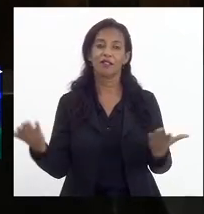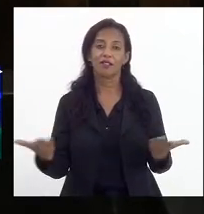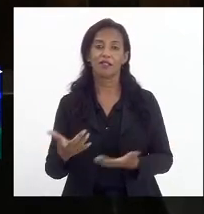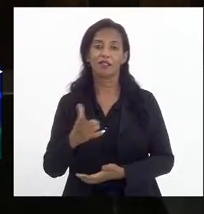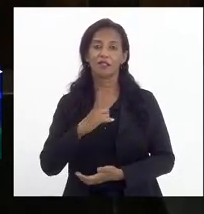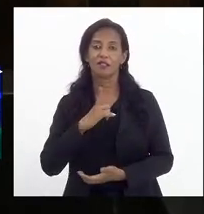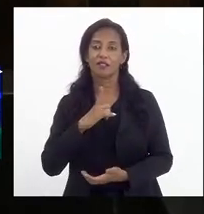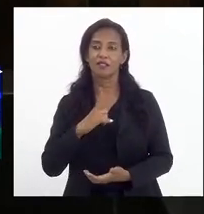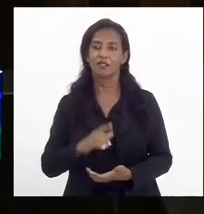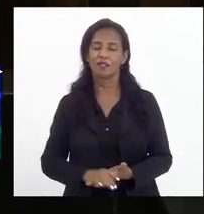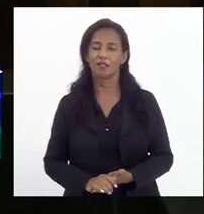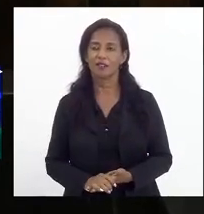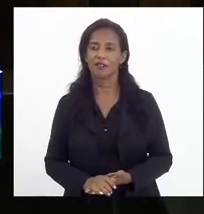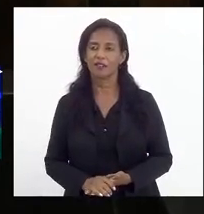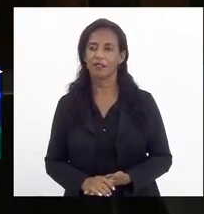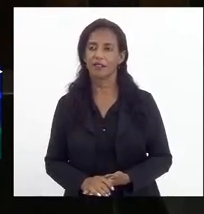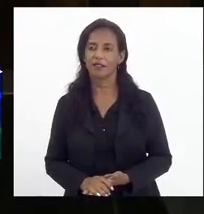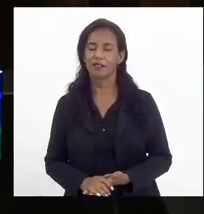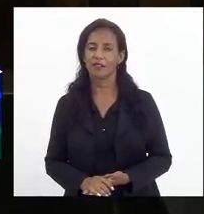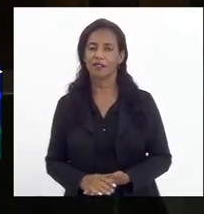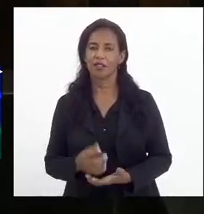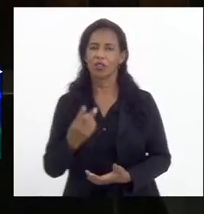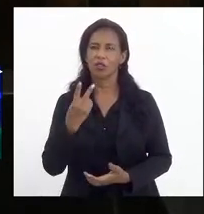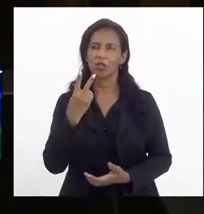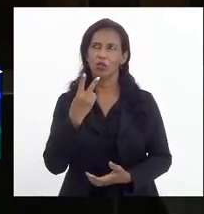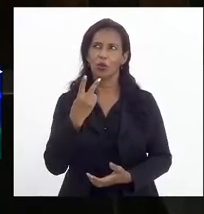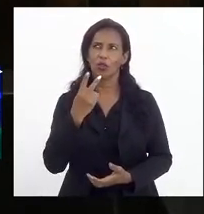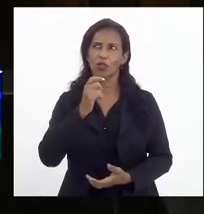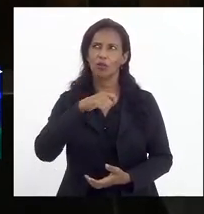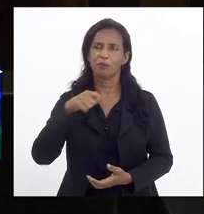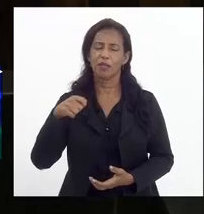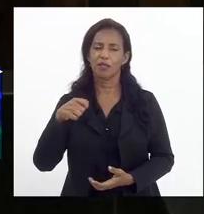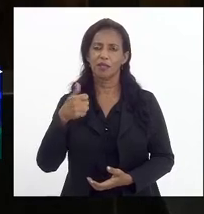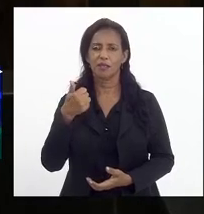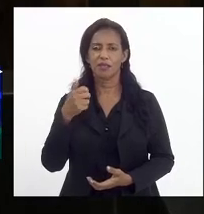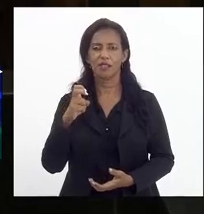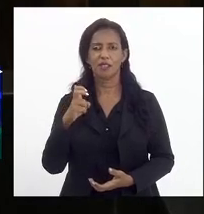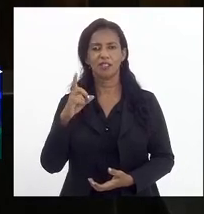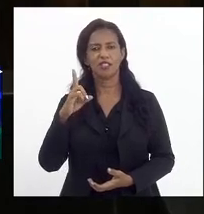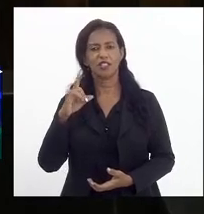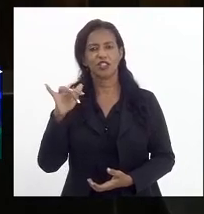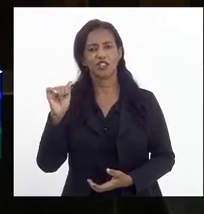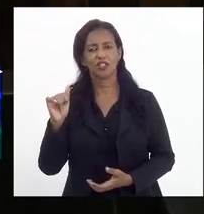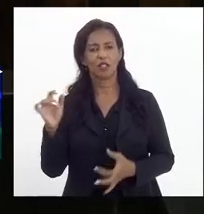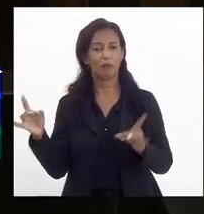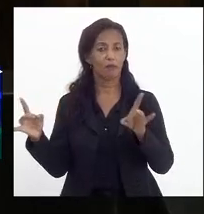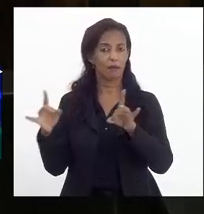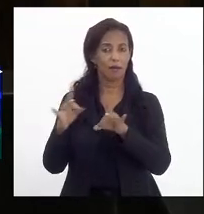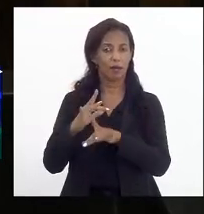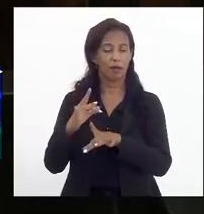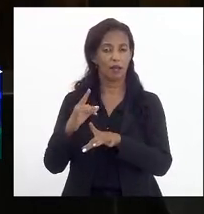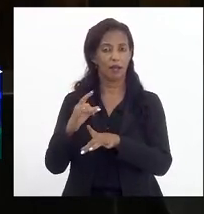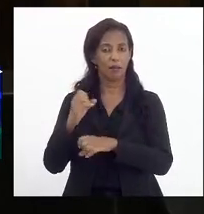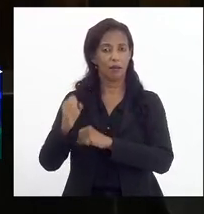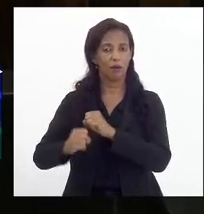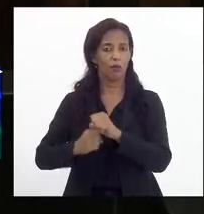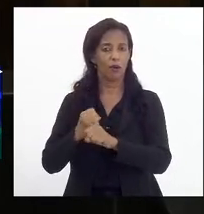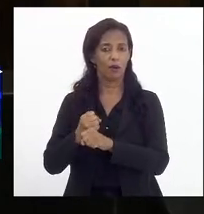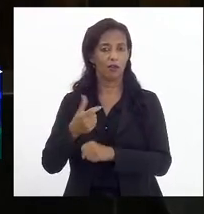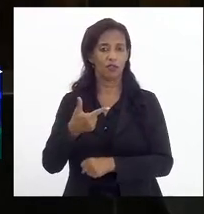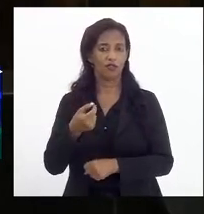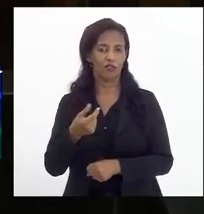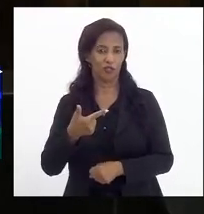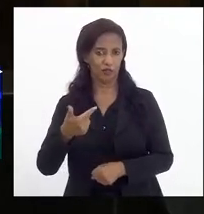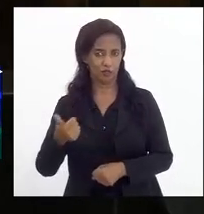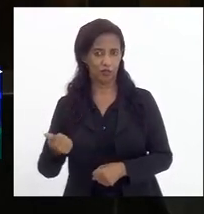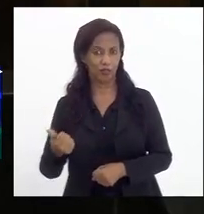agora praticamente dois meses e 15 dias e para terminar o ano de 2021